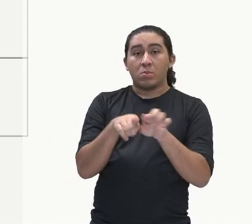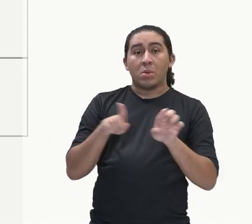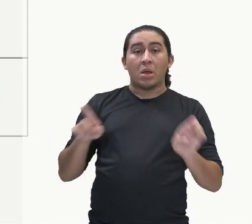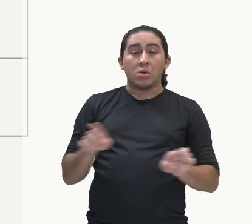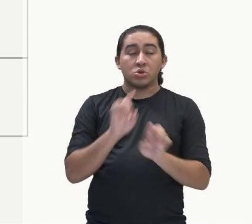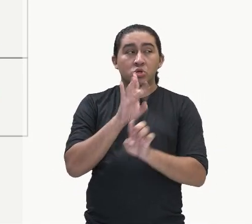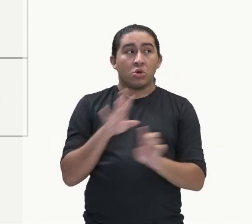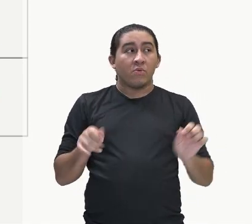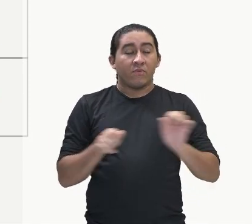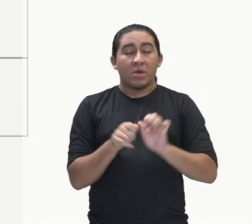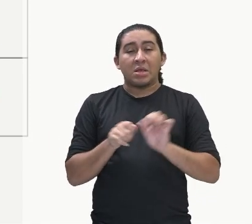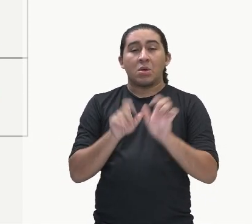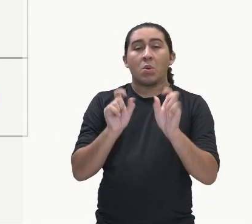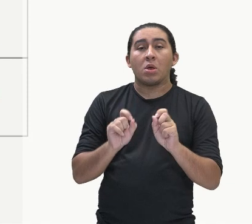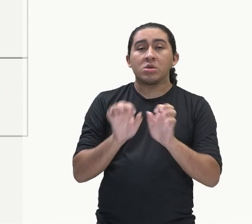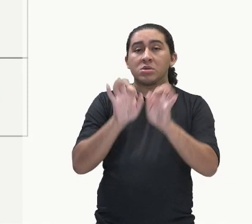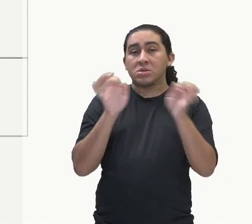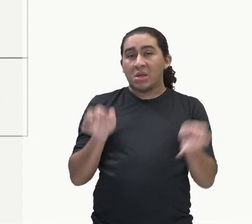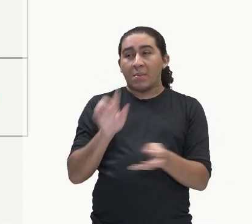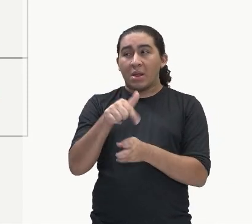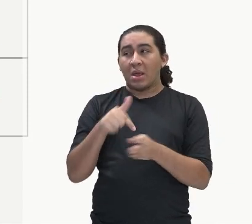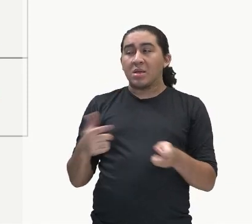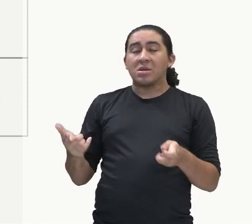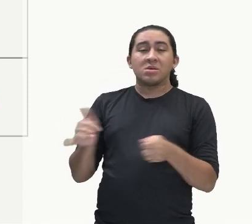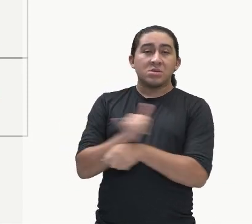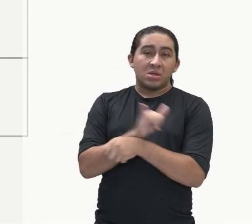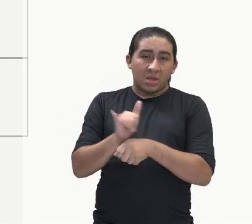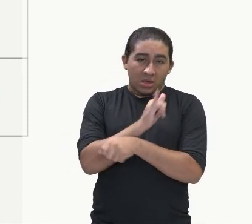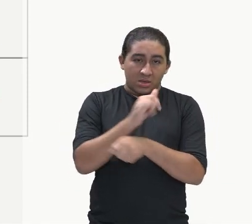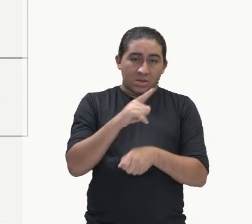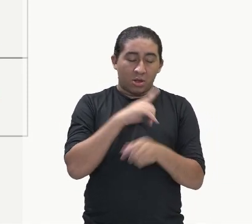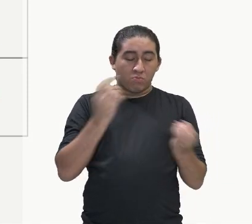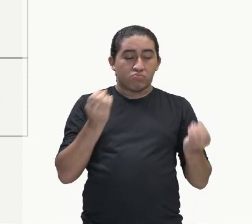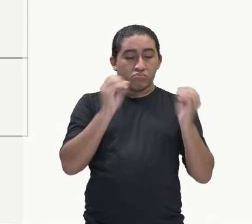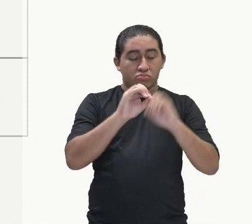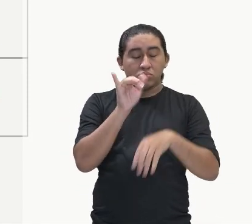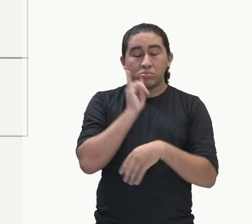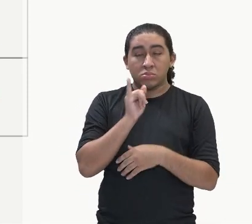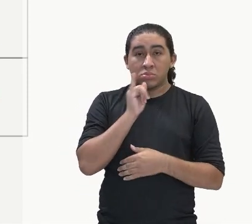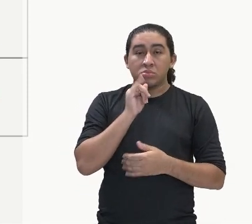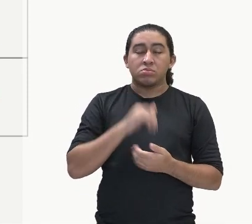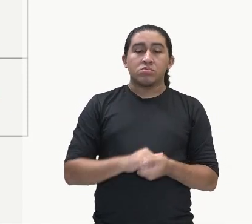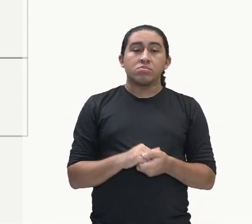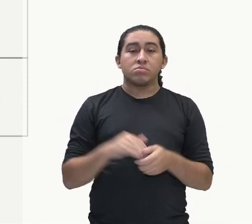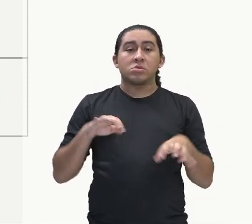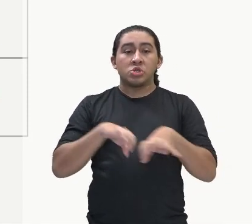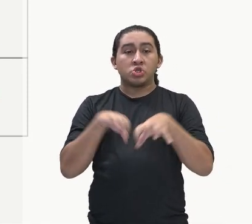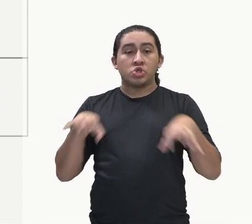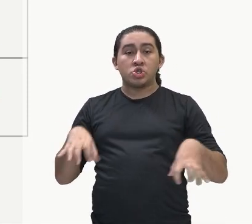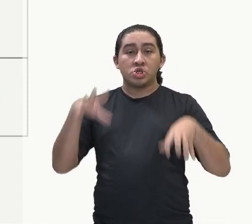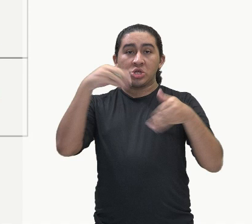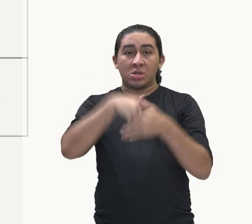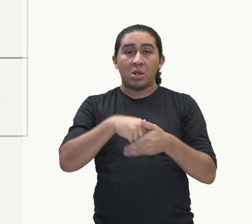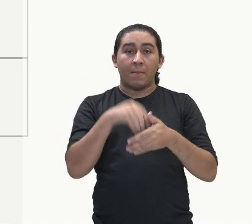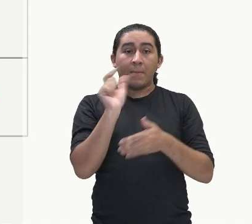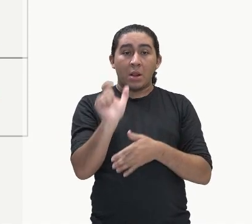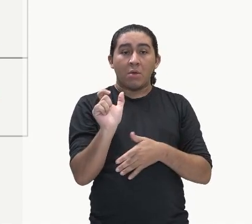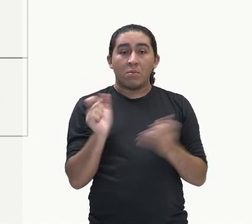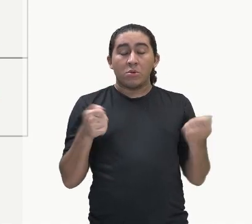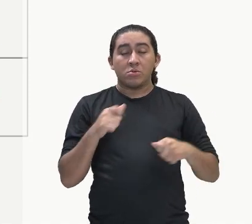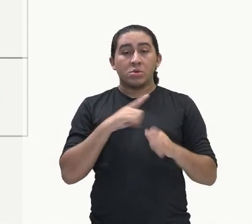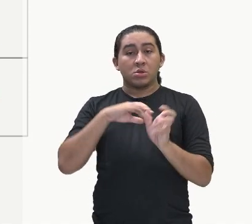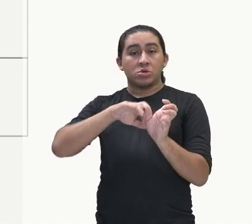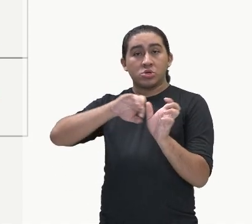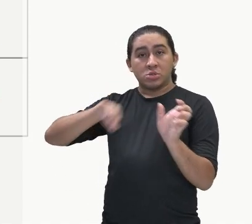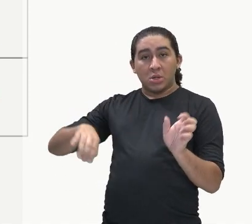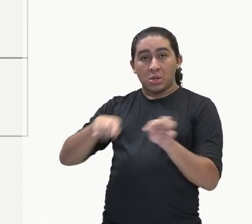fazer nesse jogo aí de colocar, né, de tirar. Dentro de uma palavra você vai tirar